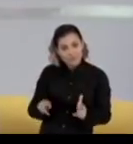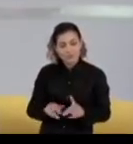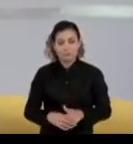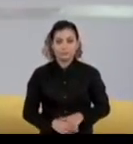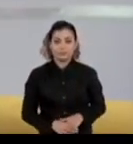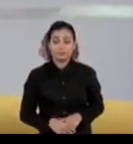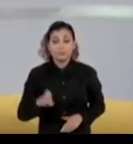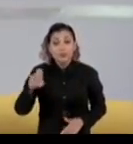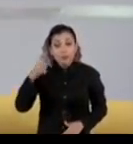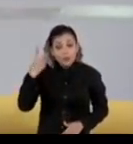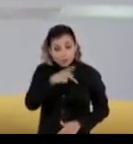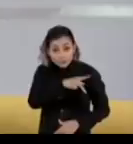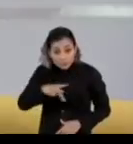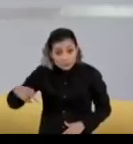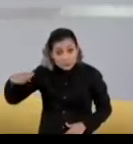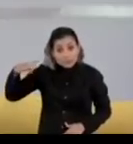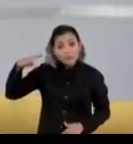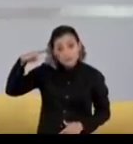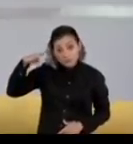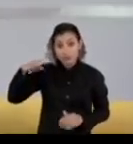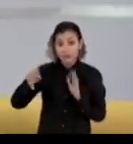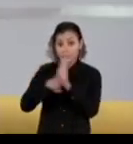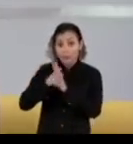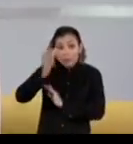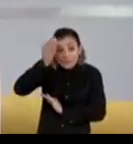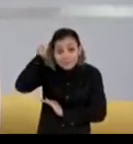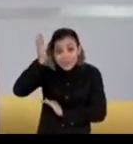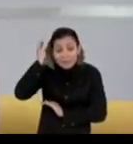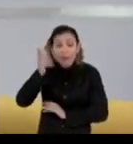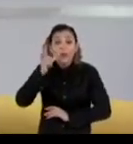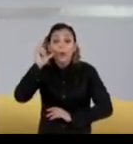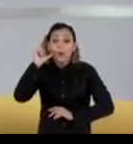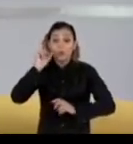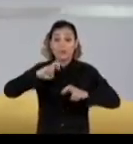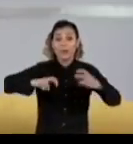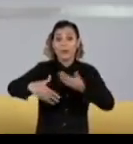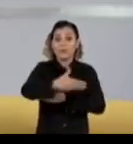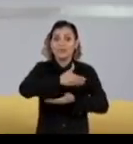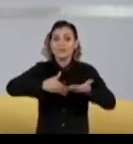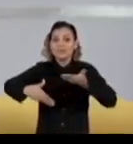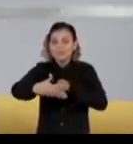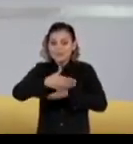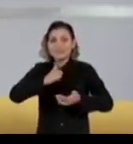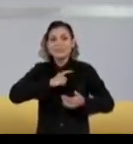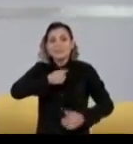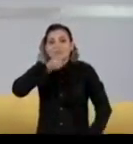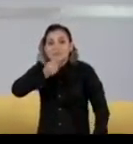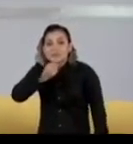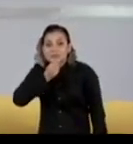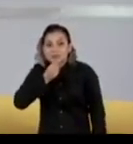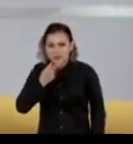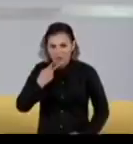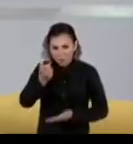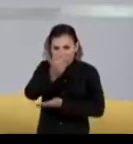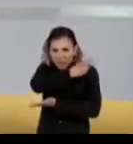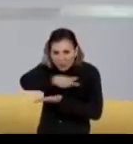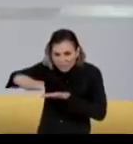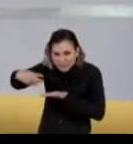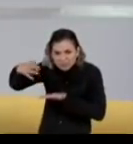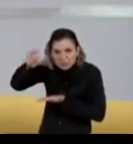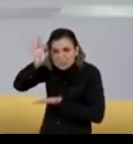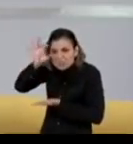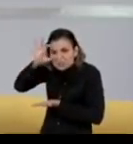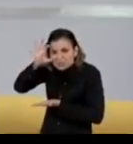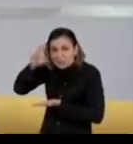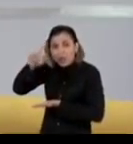O ex-presidente Michel Temer foi o entrevistado do programa Roda Viva desta segunda-feira. Ele chamou o impeachment da ex-presidente Dilma